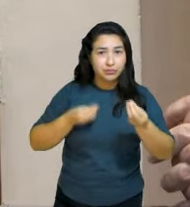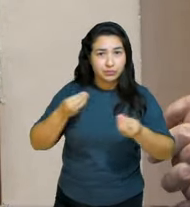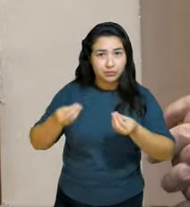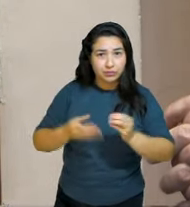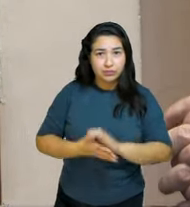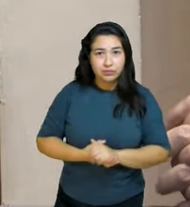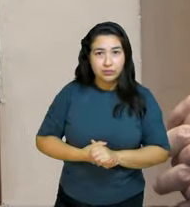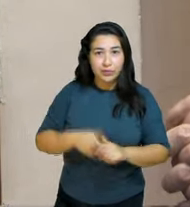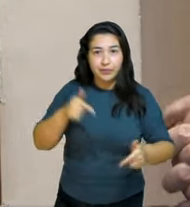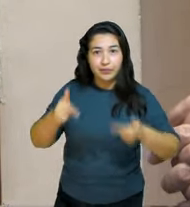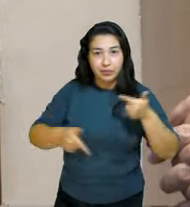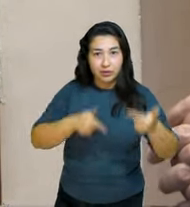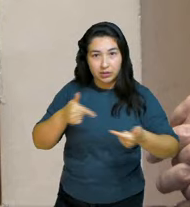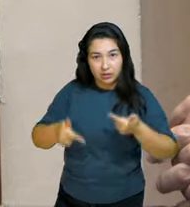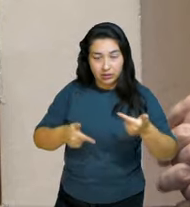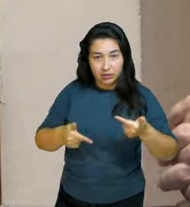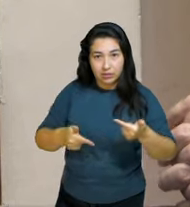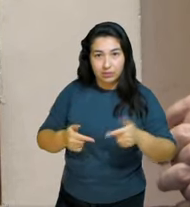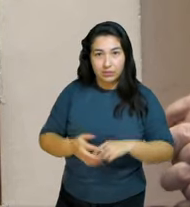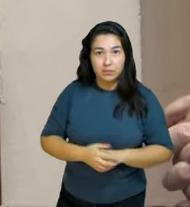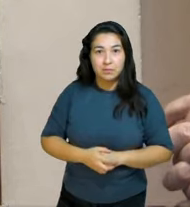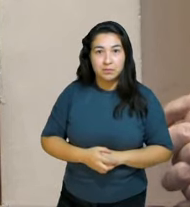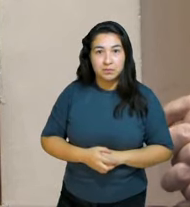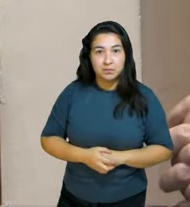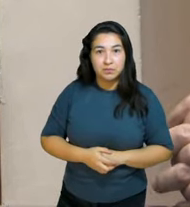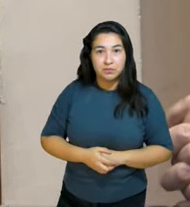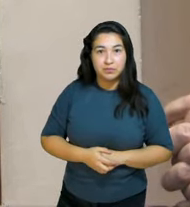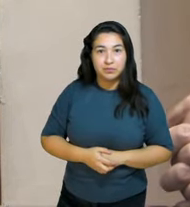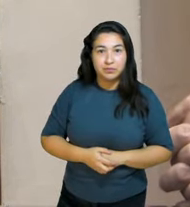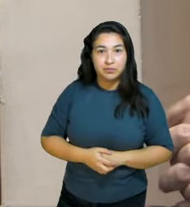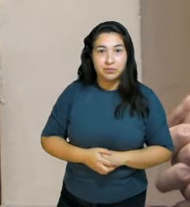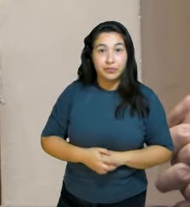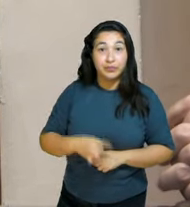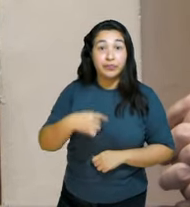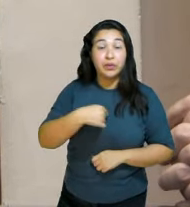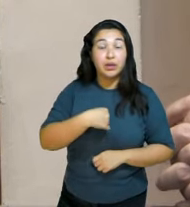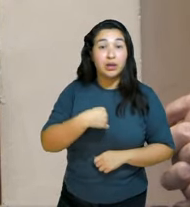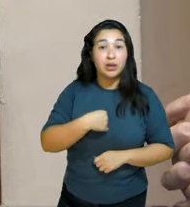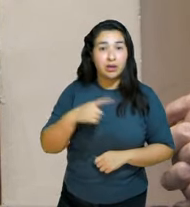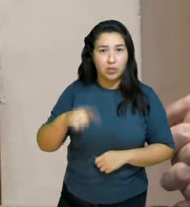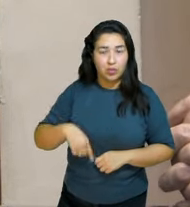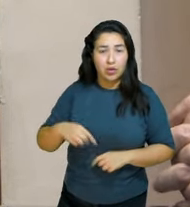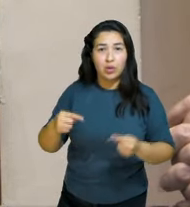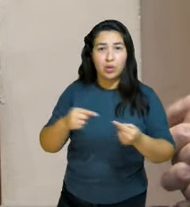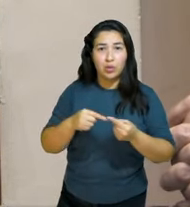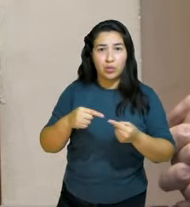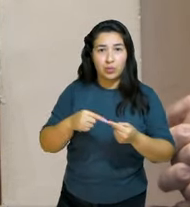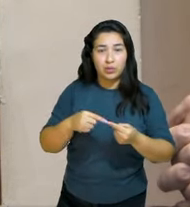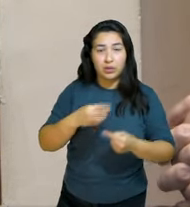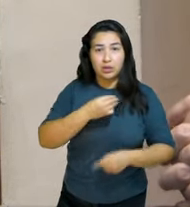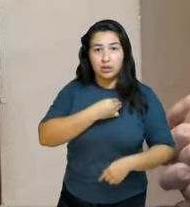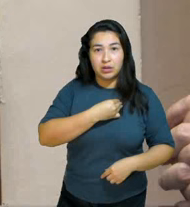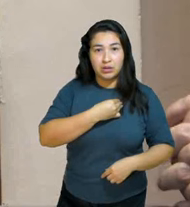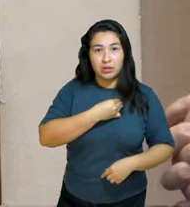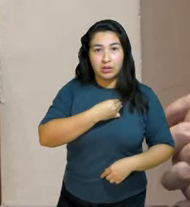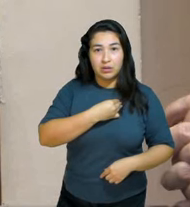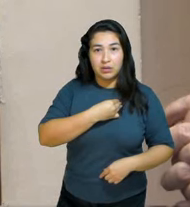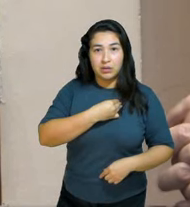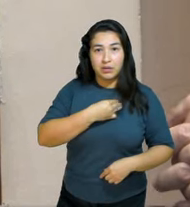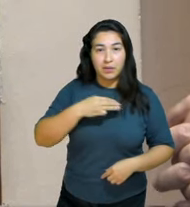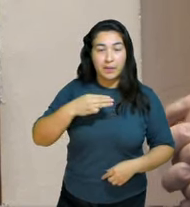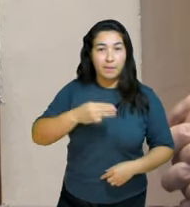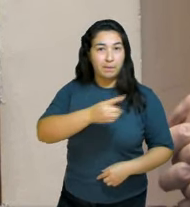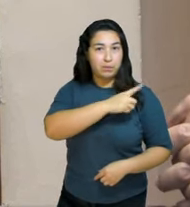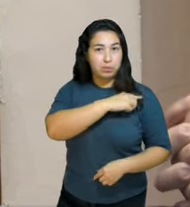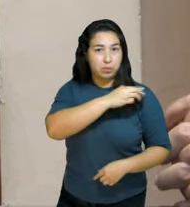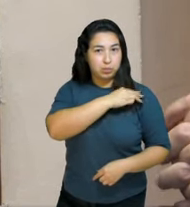que é um trabalho em vão, muito pelo contrário. Eu, como militar, eu tenho que fazer uma defesa, eu penso em plano B,